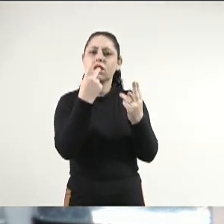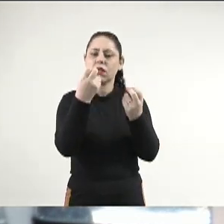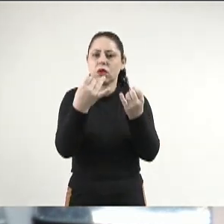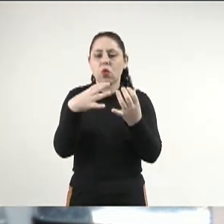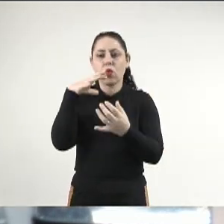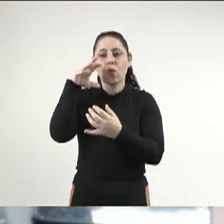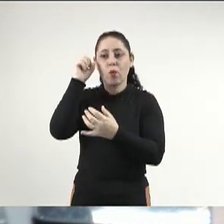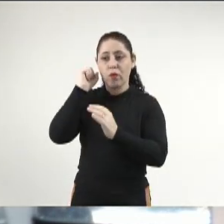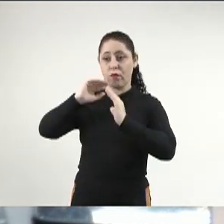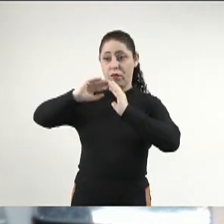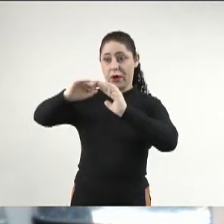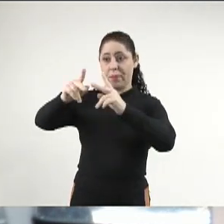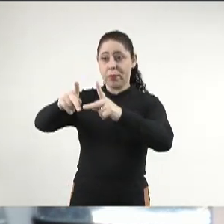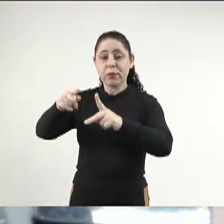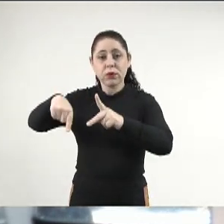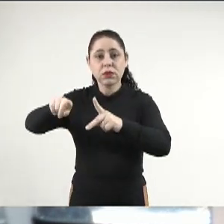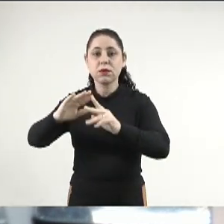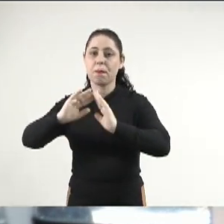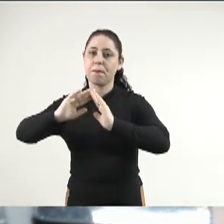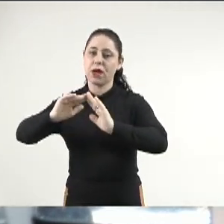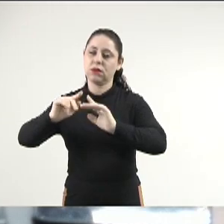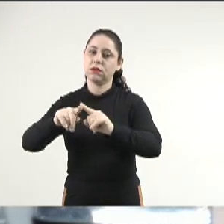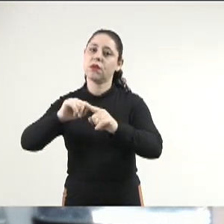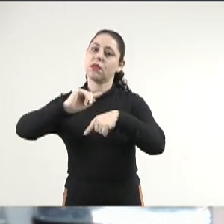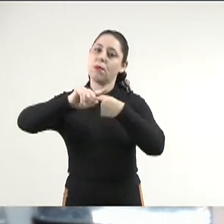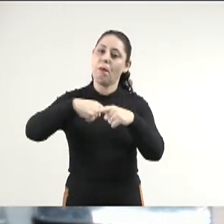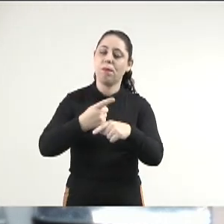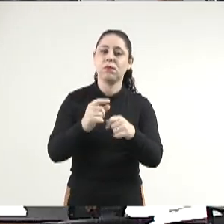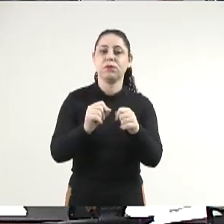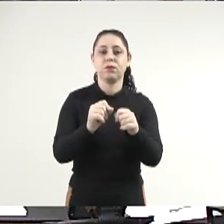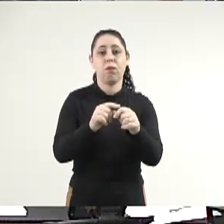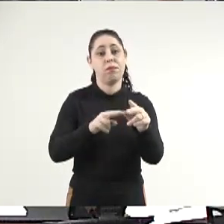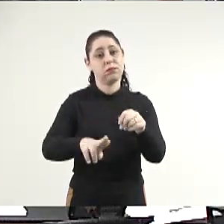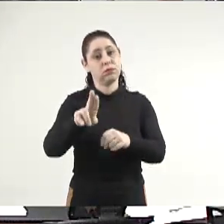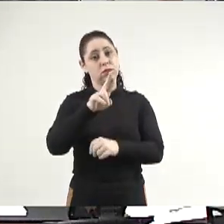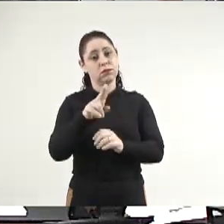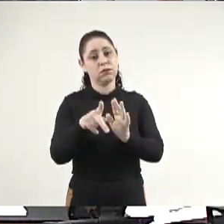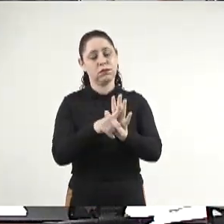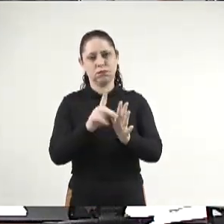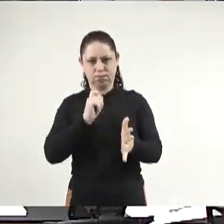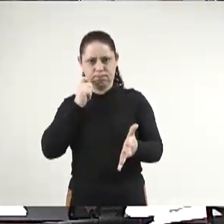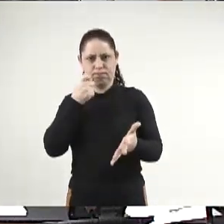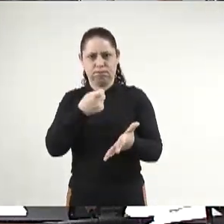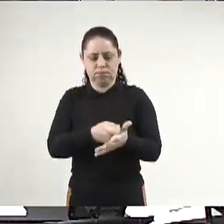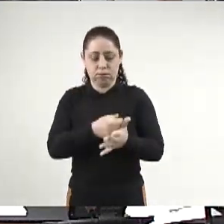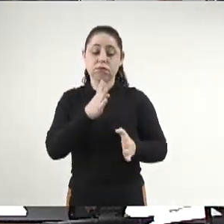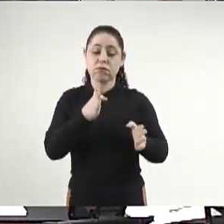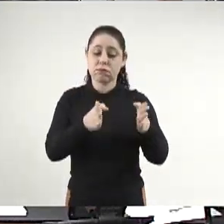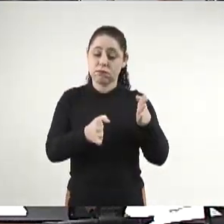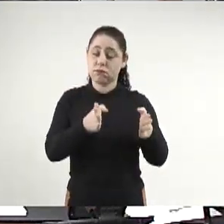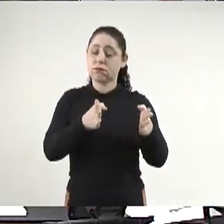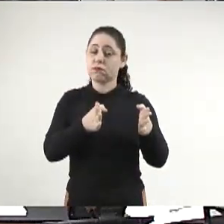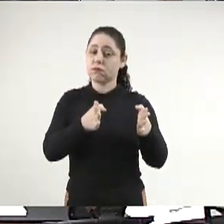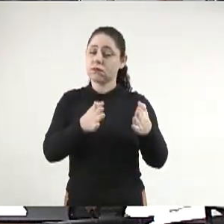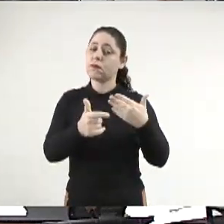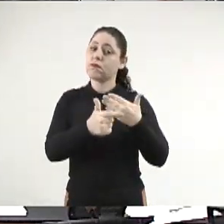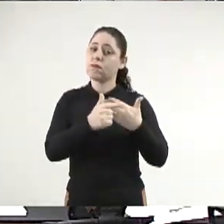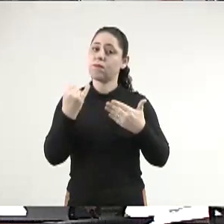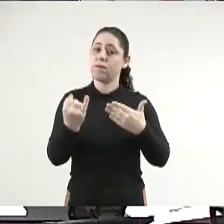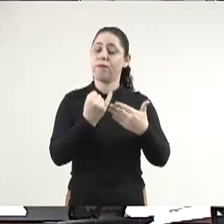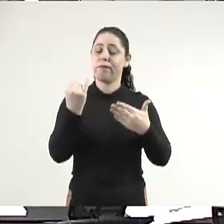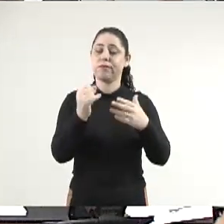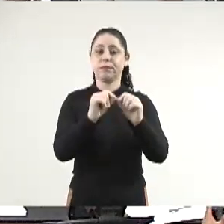ouvir as demandas da população e usarmos a força do mandato, a força da